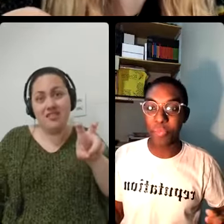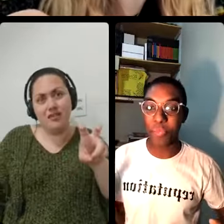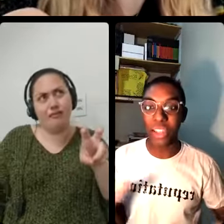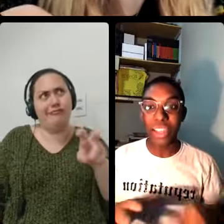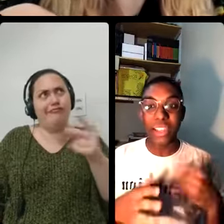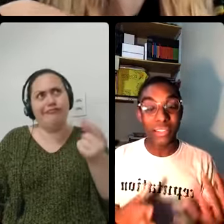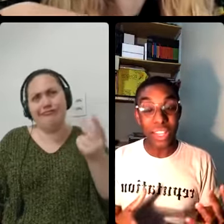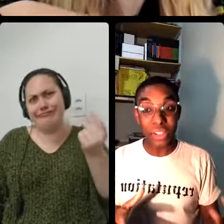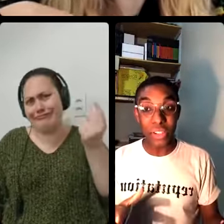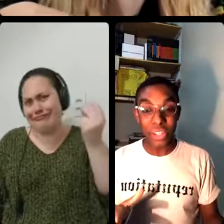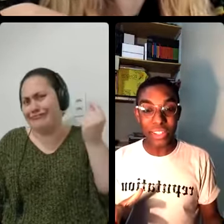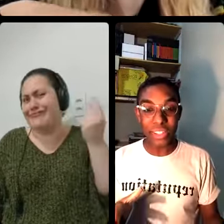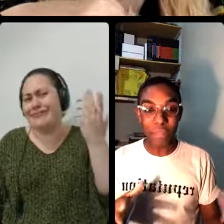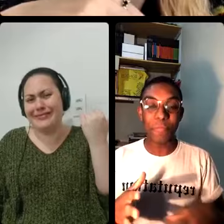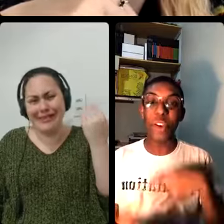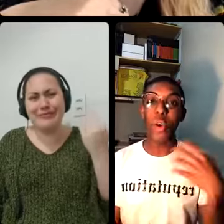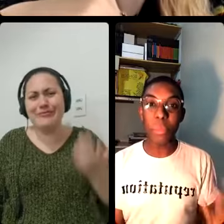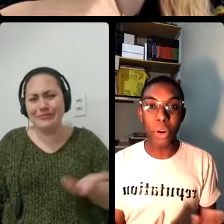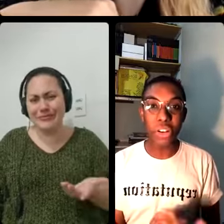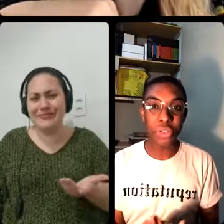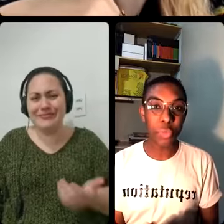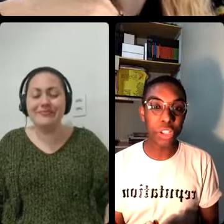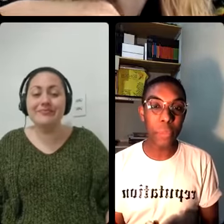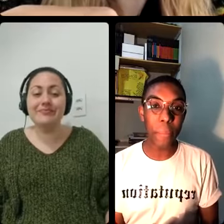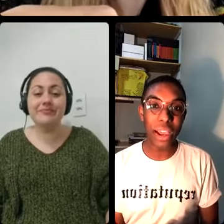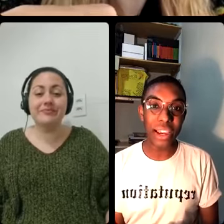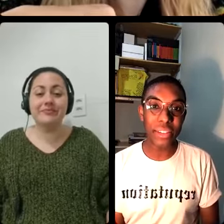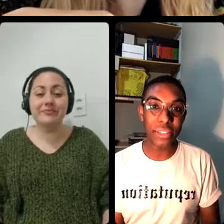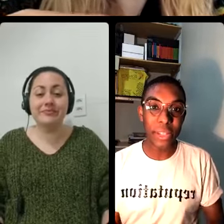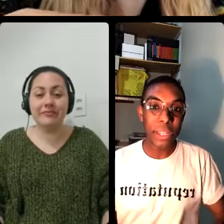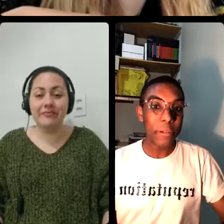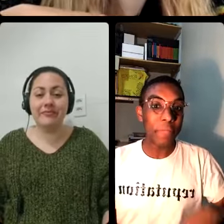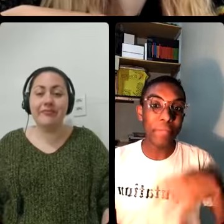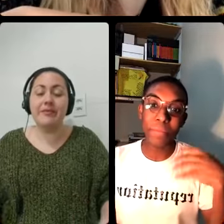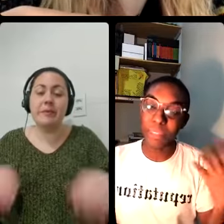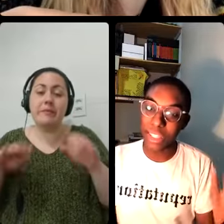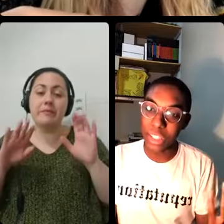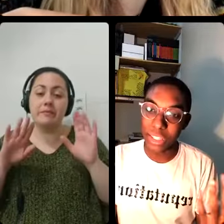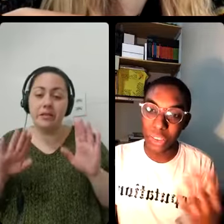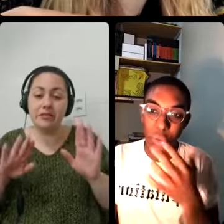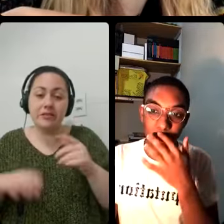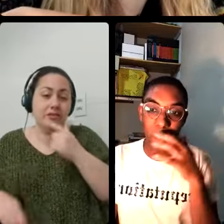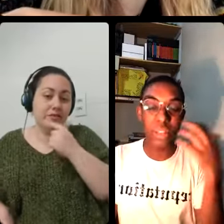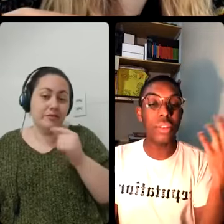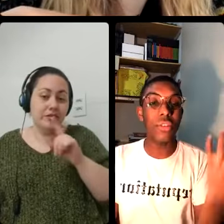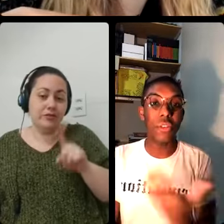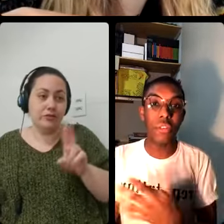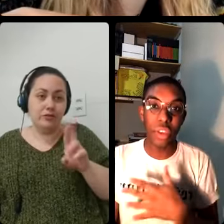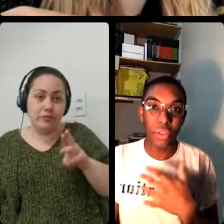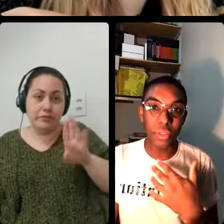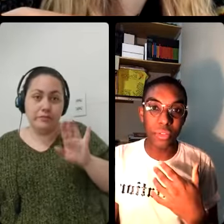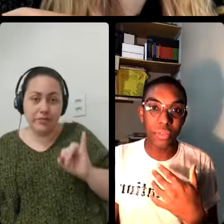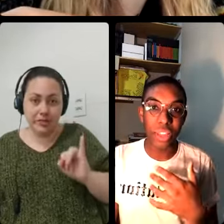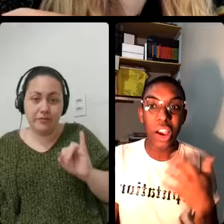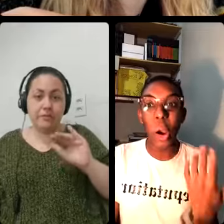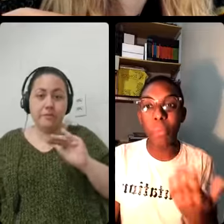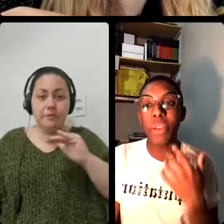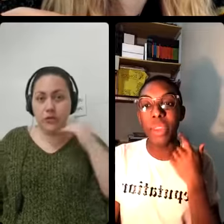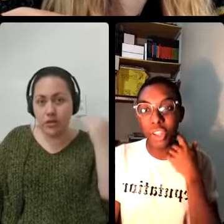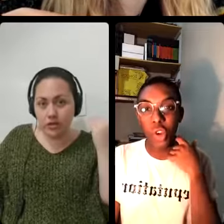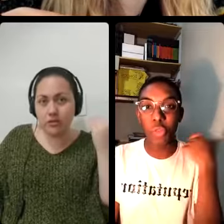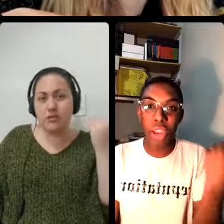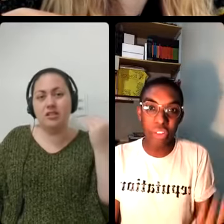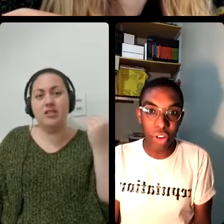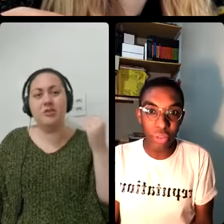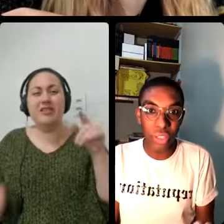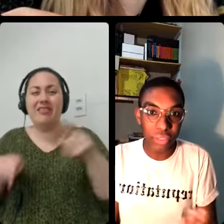tempo. Né? Só que, assim, com a morte do Zumbi dos Palmares e tudo que isso envolveu, né,